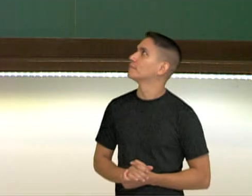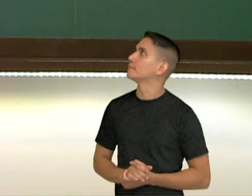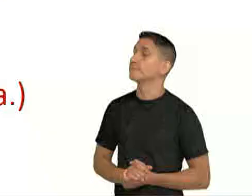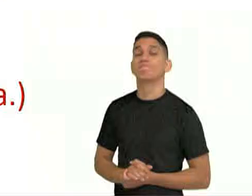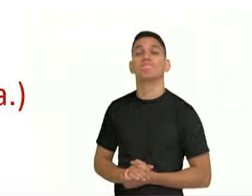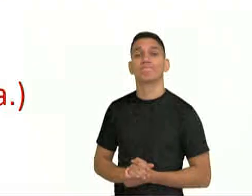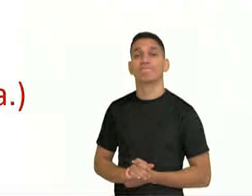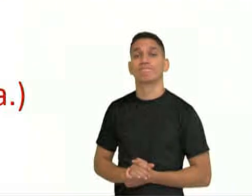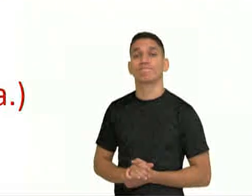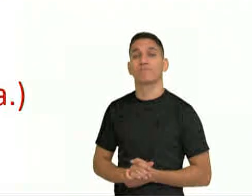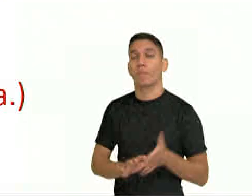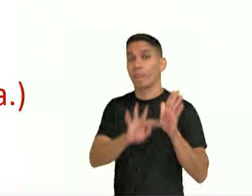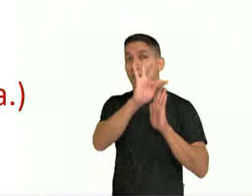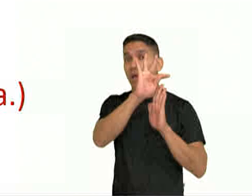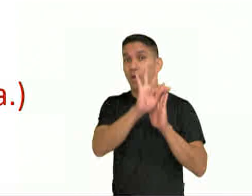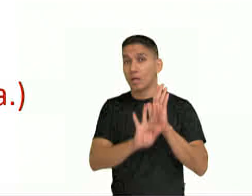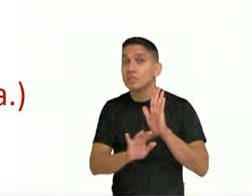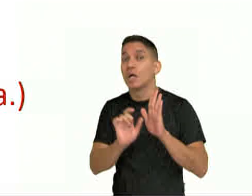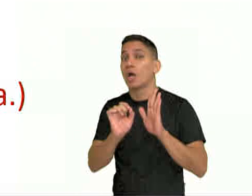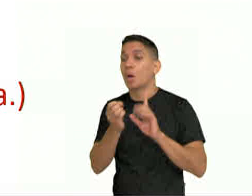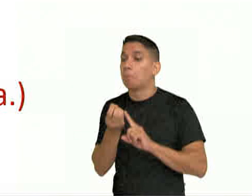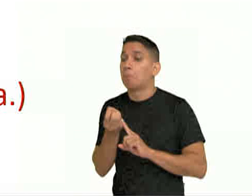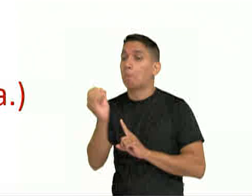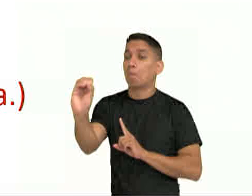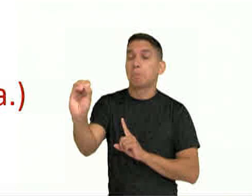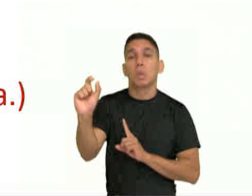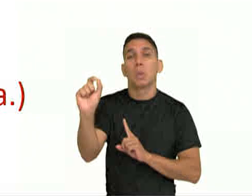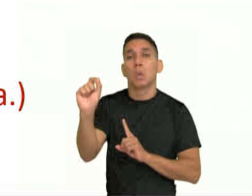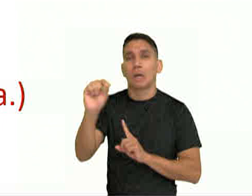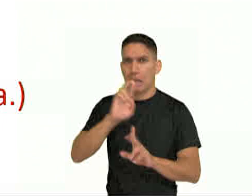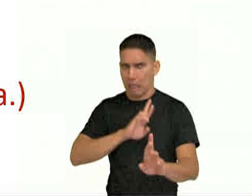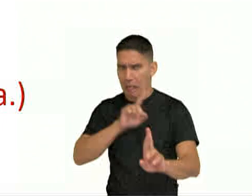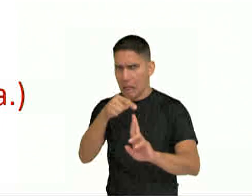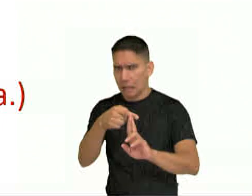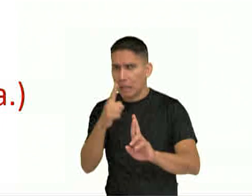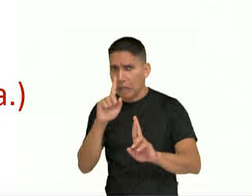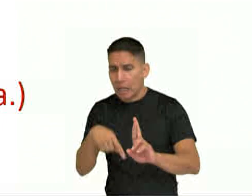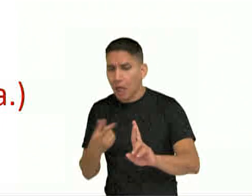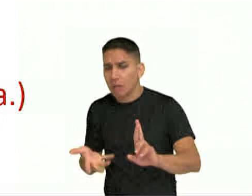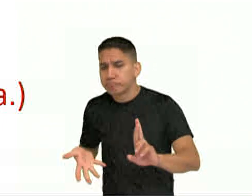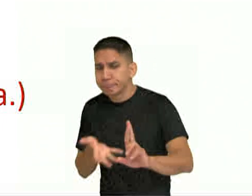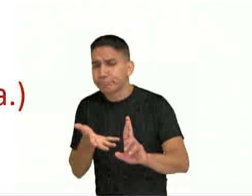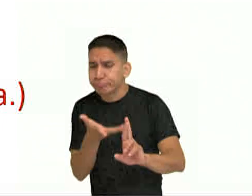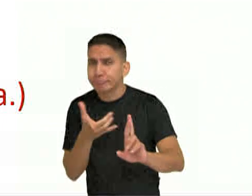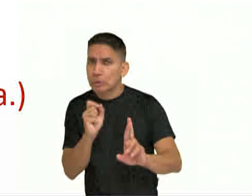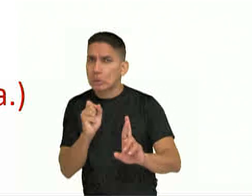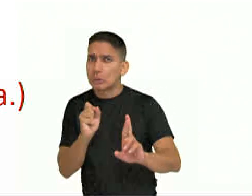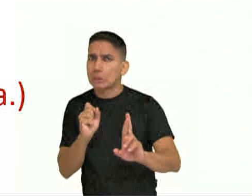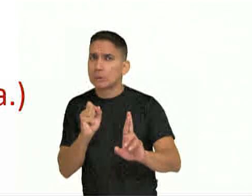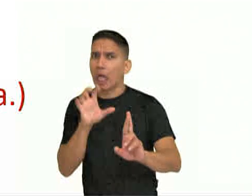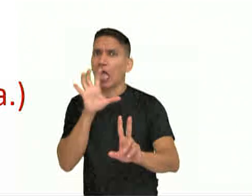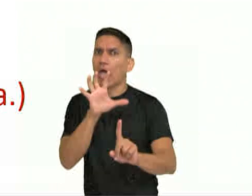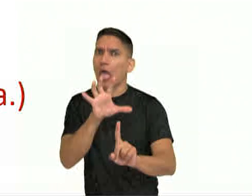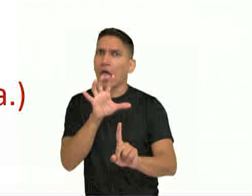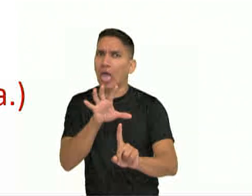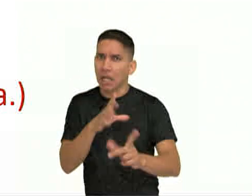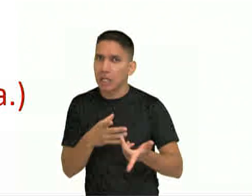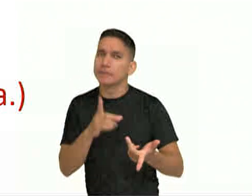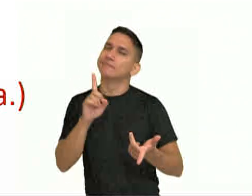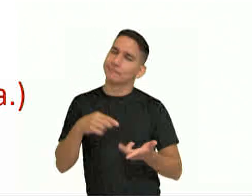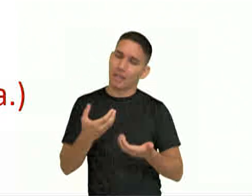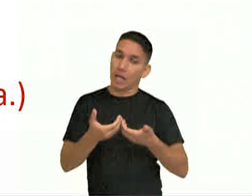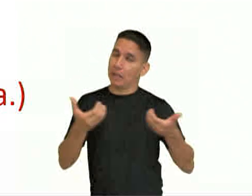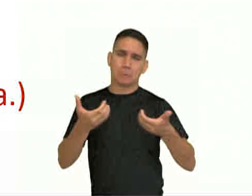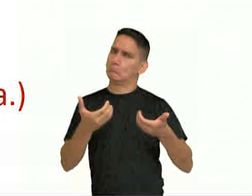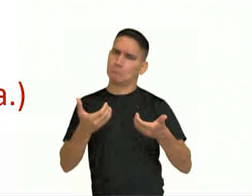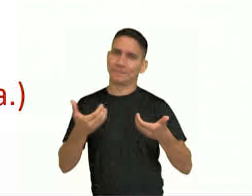O texto não verbal é responsável pela persuasão? Sim, são inseparáveis, é muito responsável.